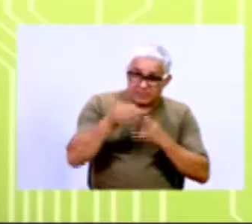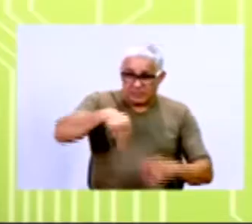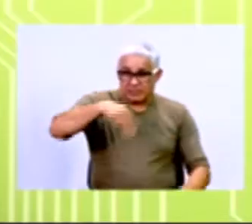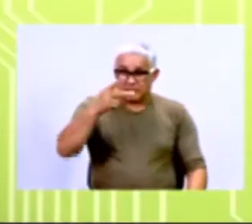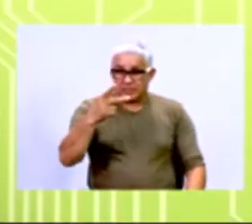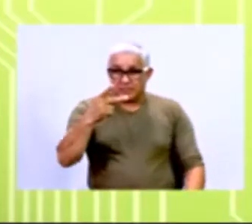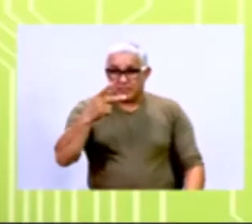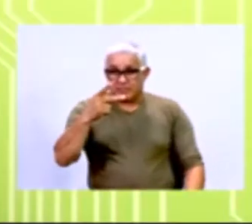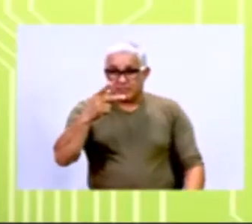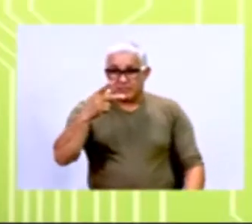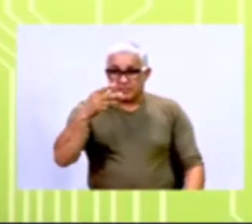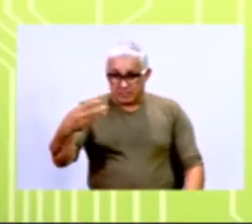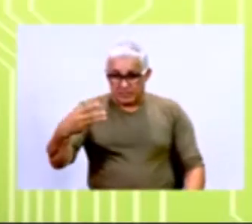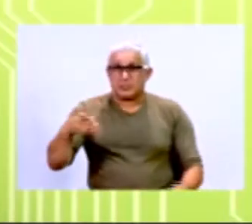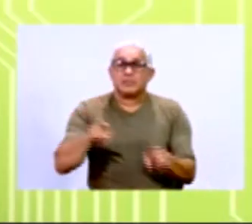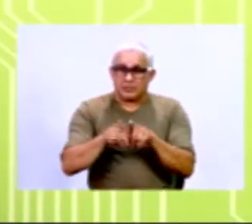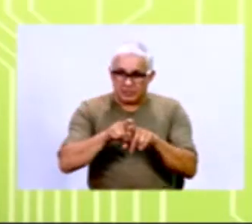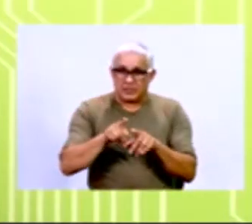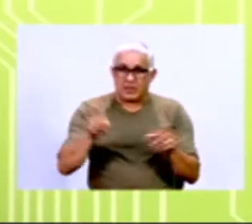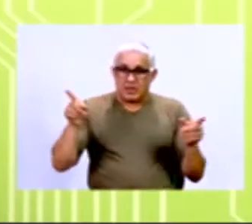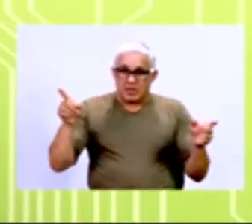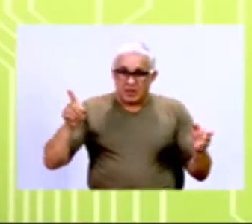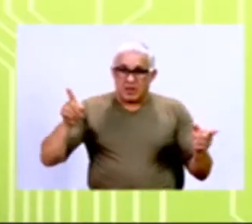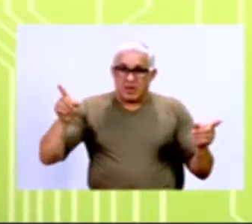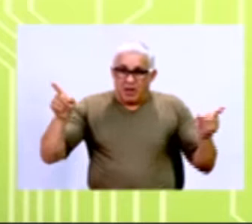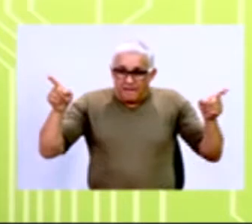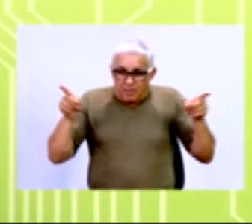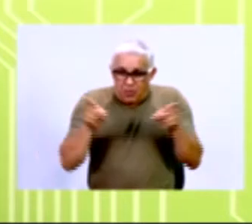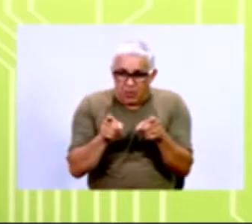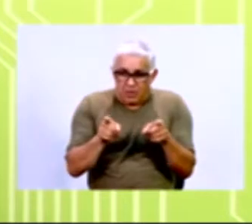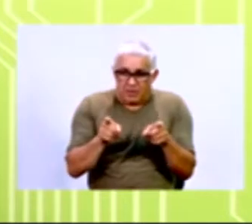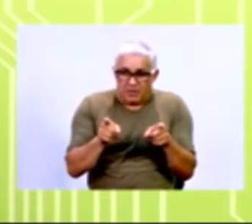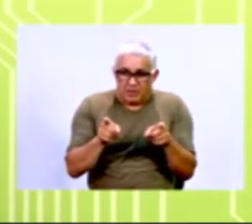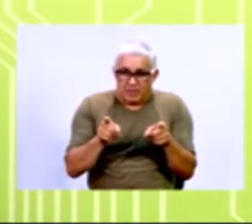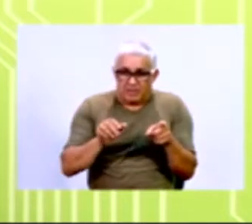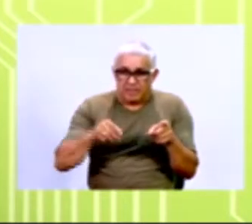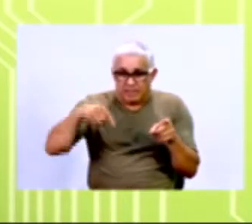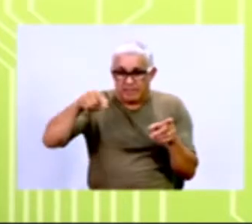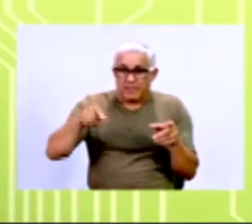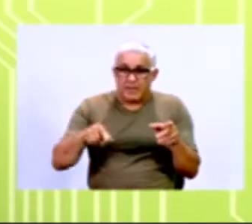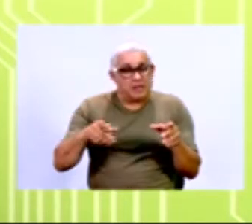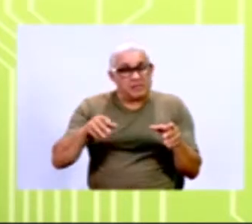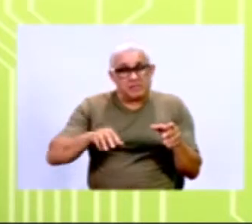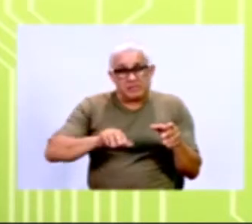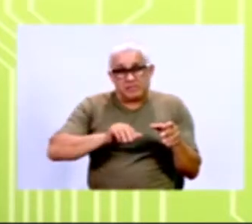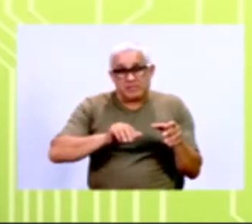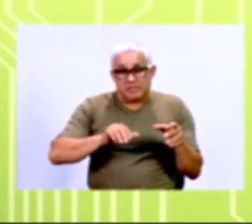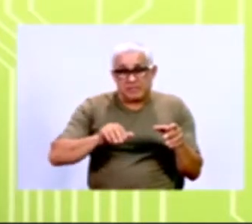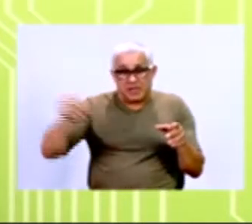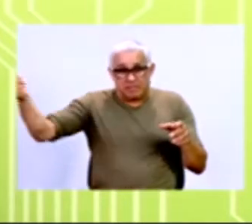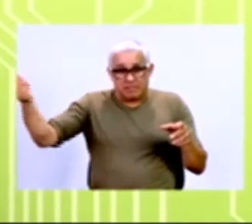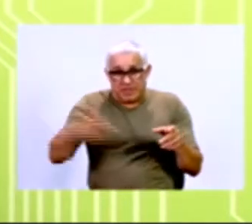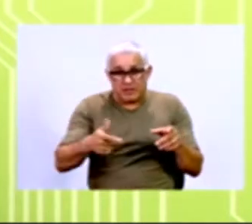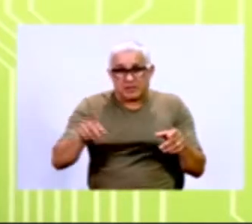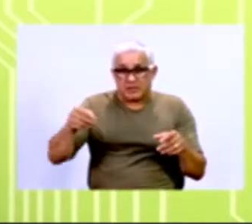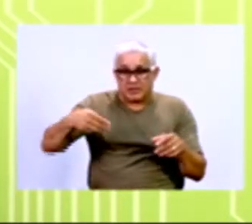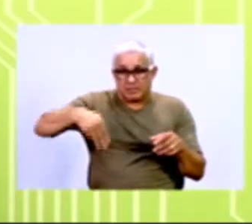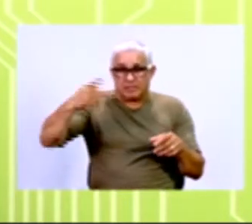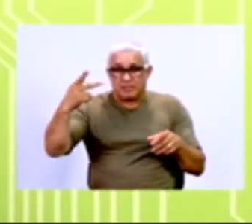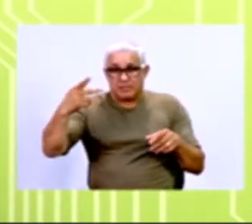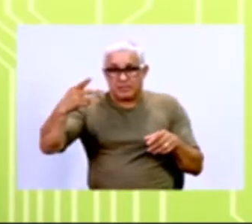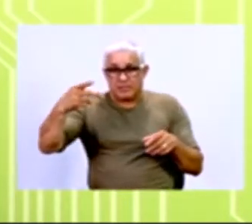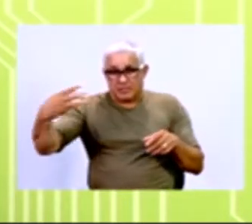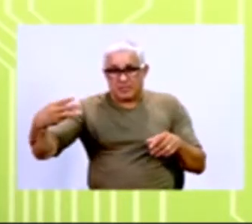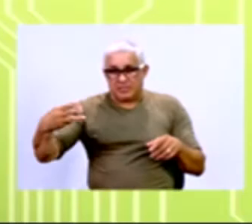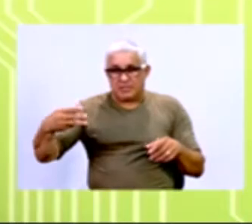que ele também reduz o tamanho do arquivo, só que ele reduz pouco, menos que o MP3, fica um arquivo um pouco maior.